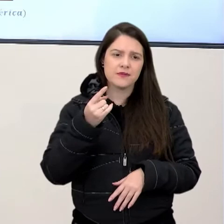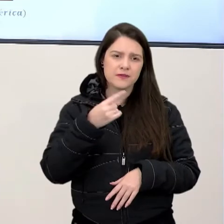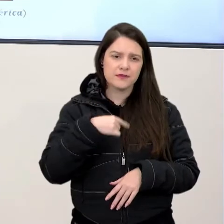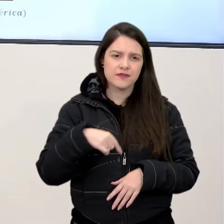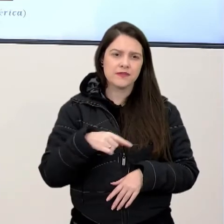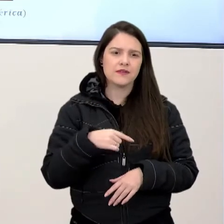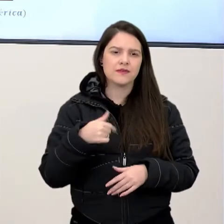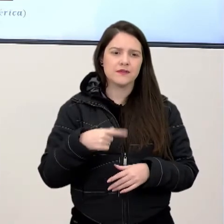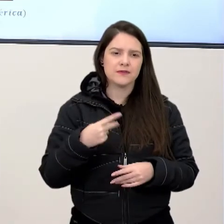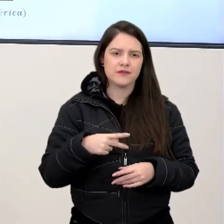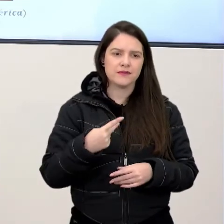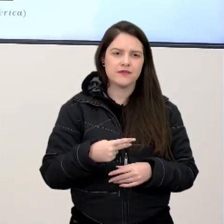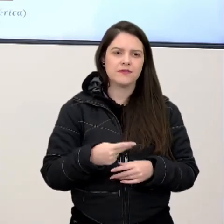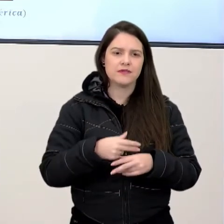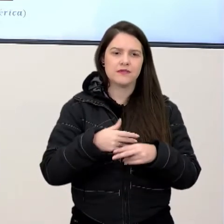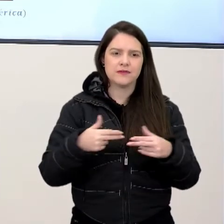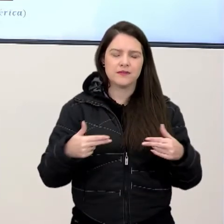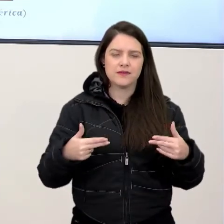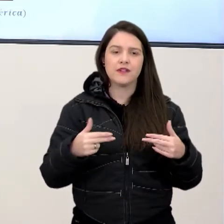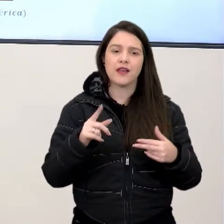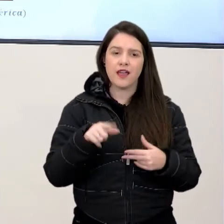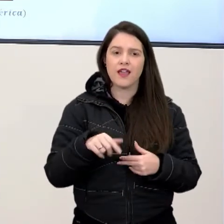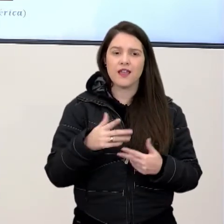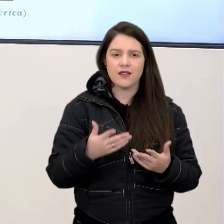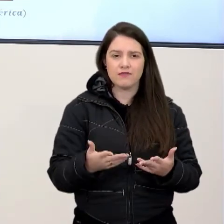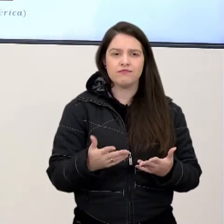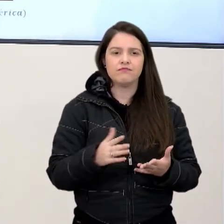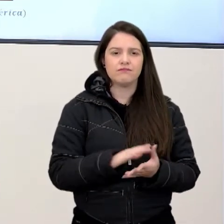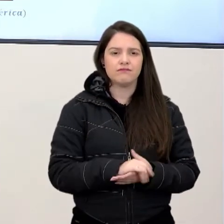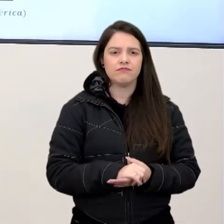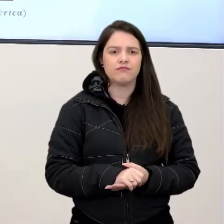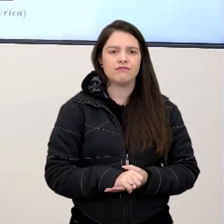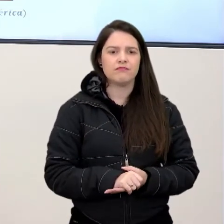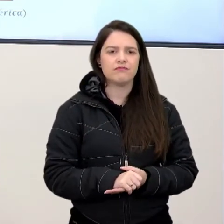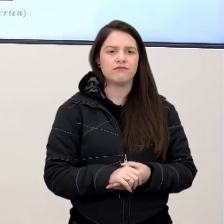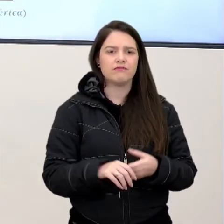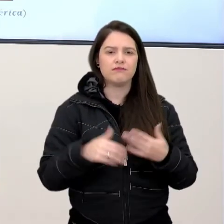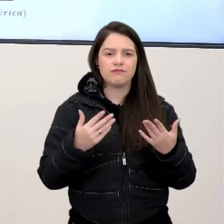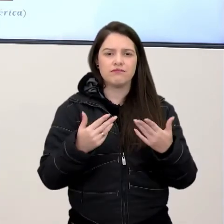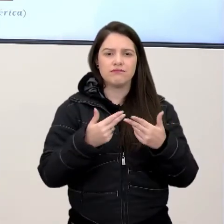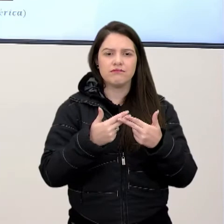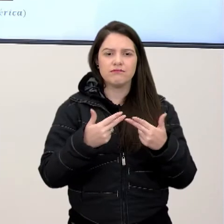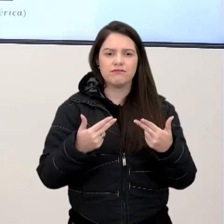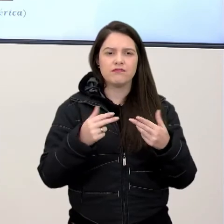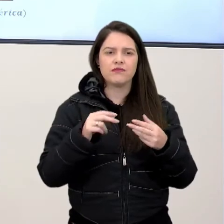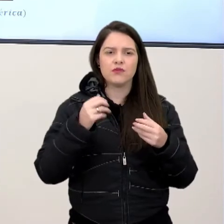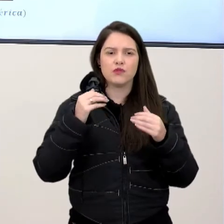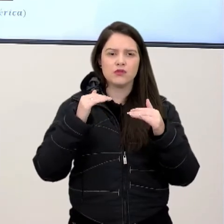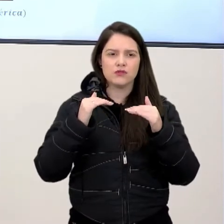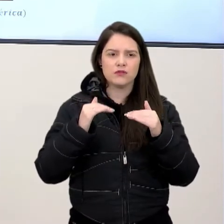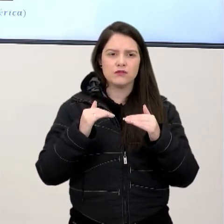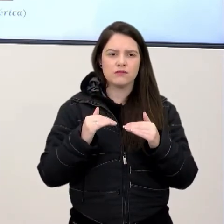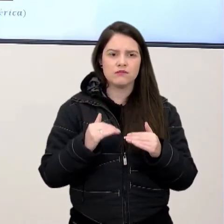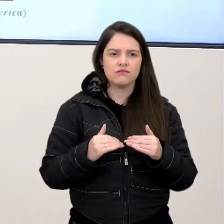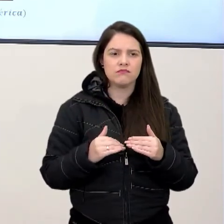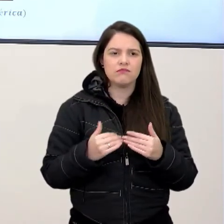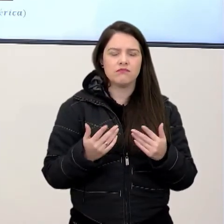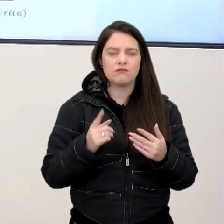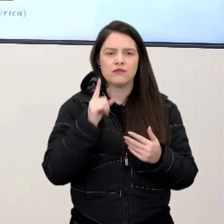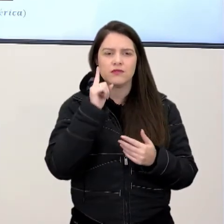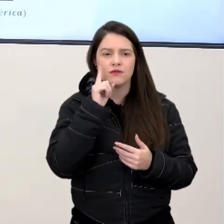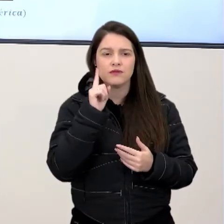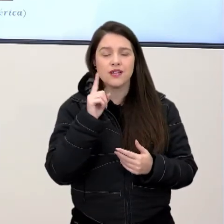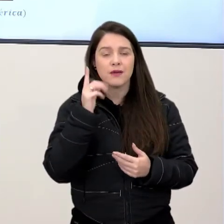que pensar. Então, matemática é isso, né? Serve para isso. De repente, isso não serve para mim hoje. Bom, mas a gente não sabe